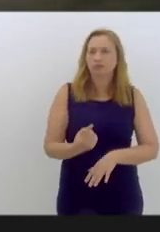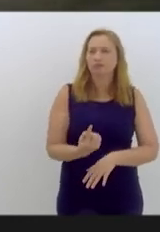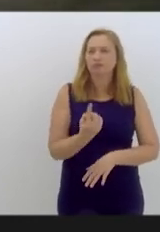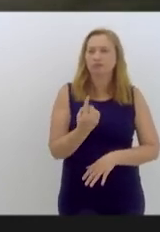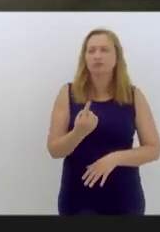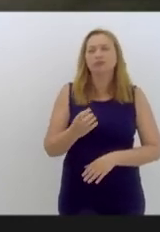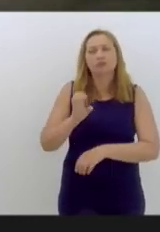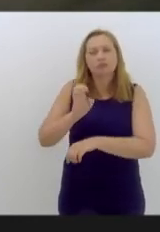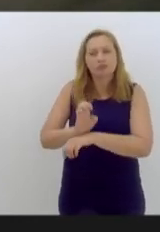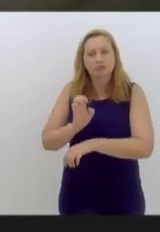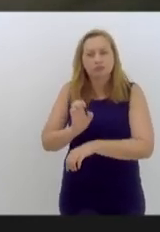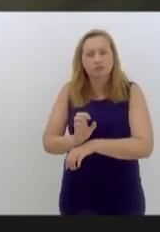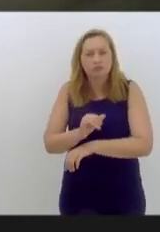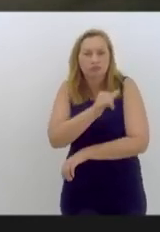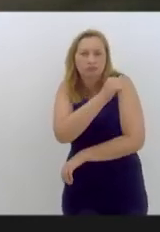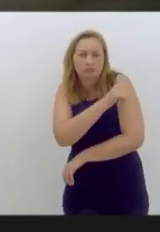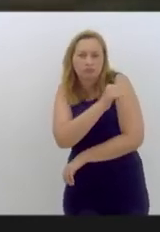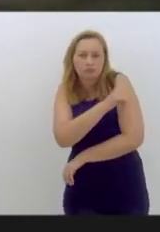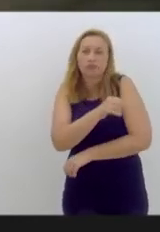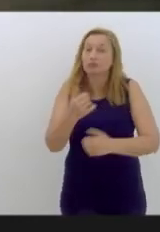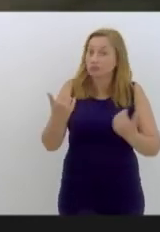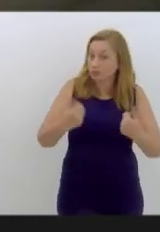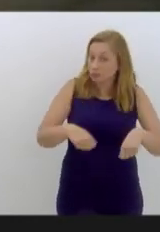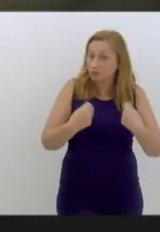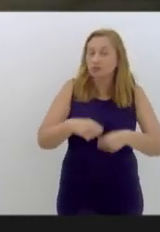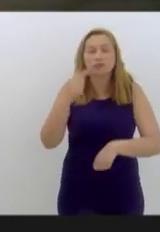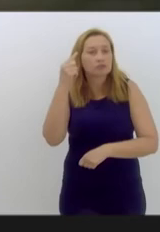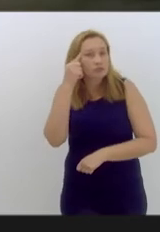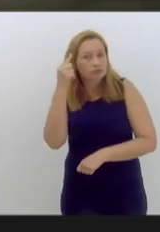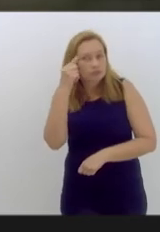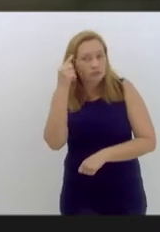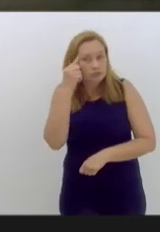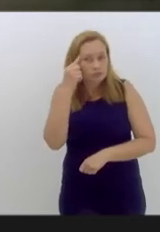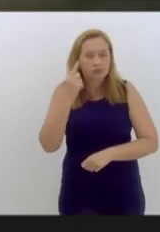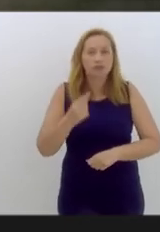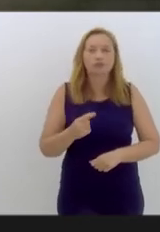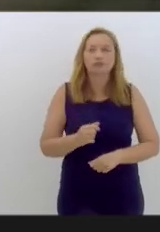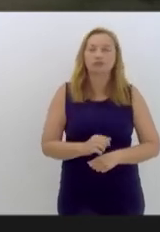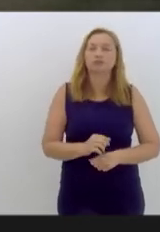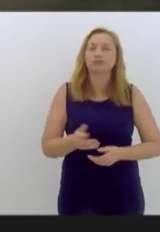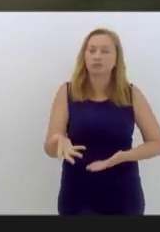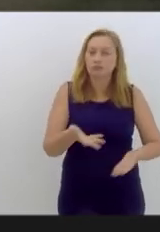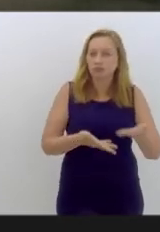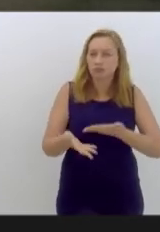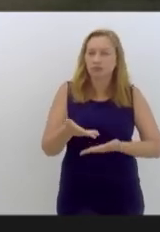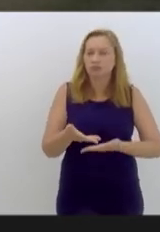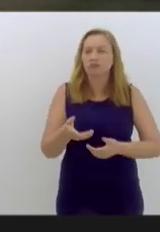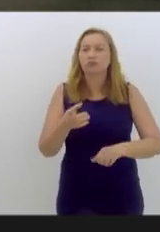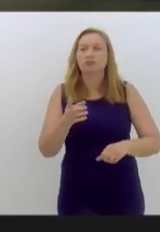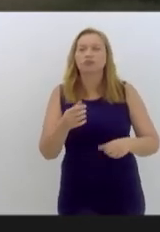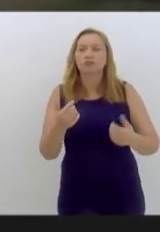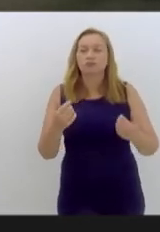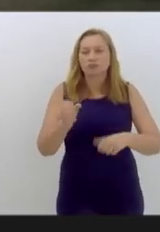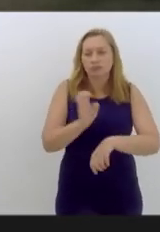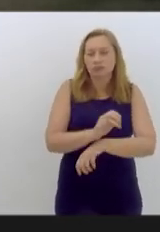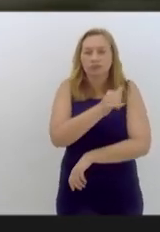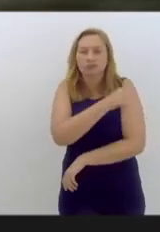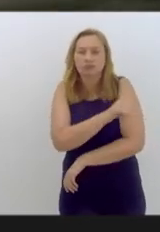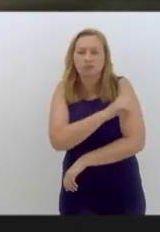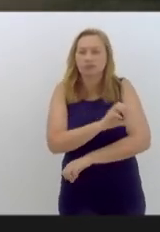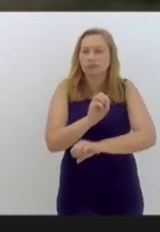Estado do Rio de Janeiro precisa pensar em regime de colaboração. o Estado do Rio de Janeiro precisa pensar a